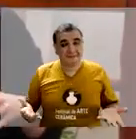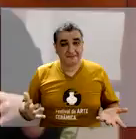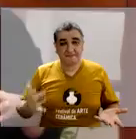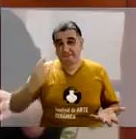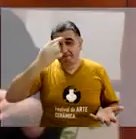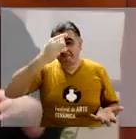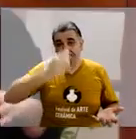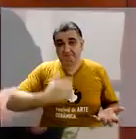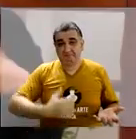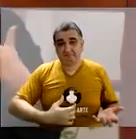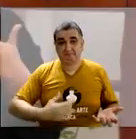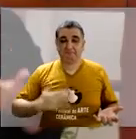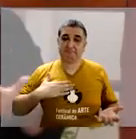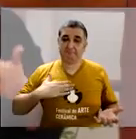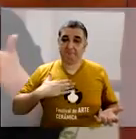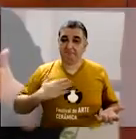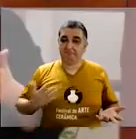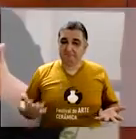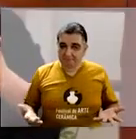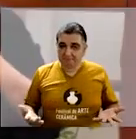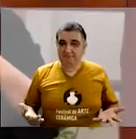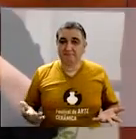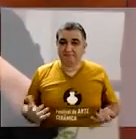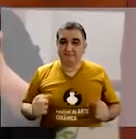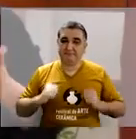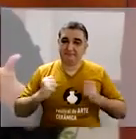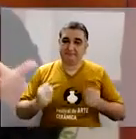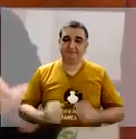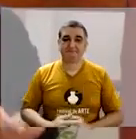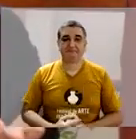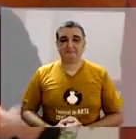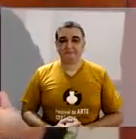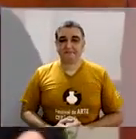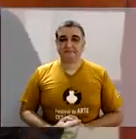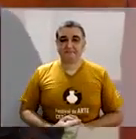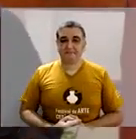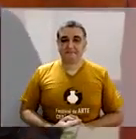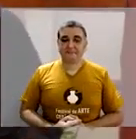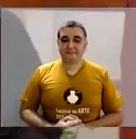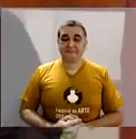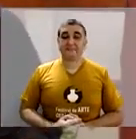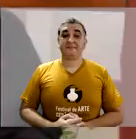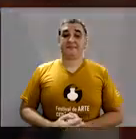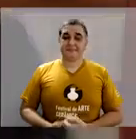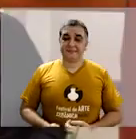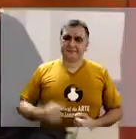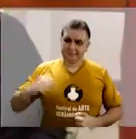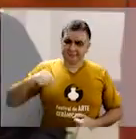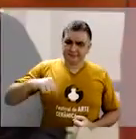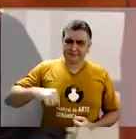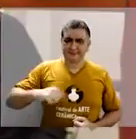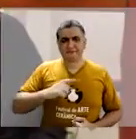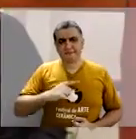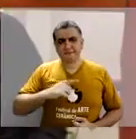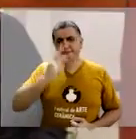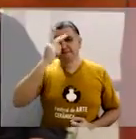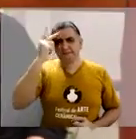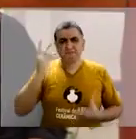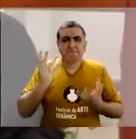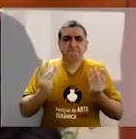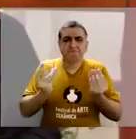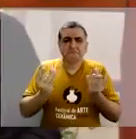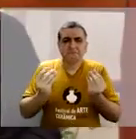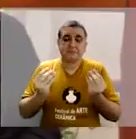o conhecimento e buscar também a sua forma de expressão nessa arte. Nós